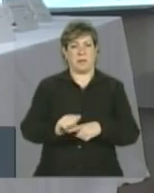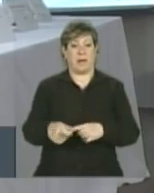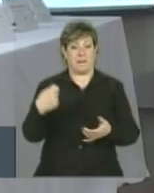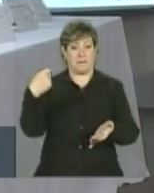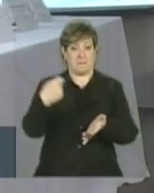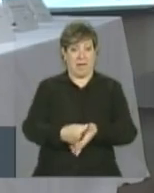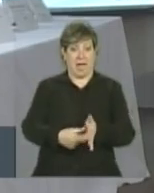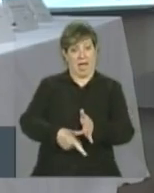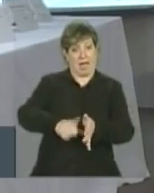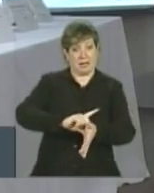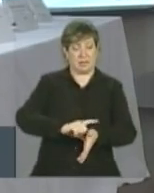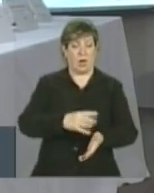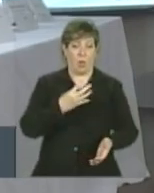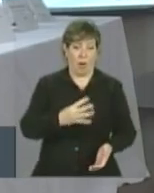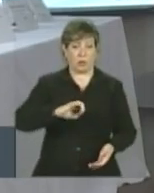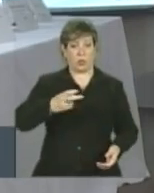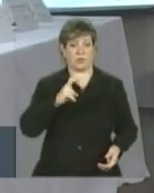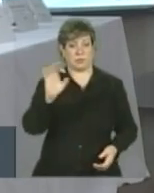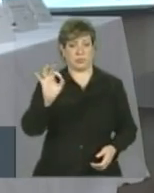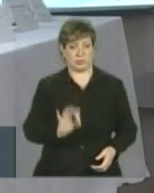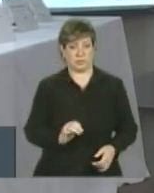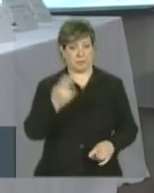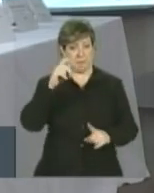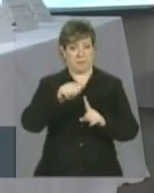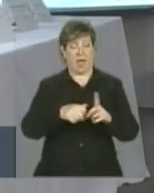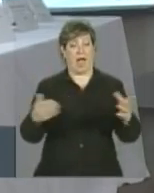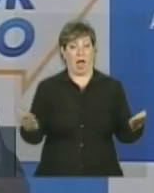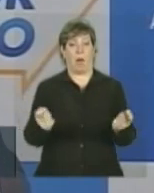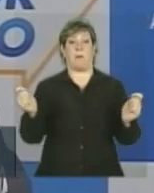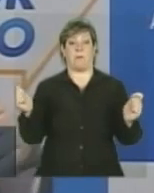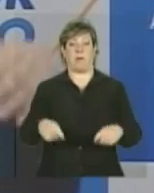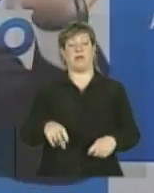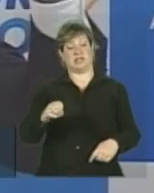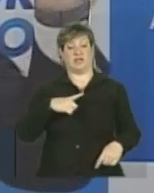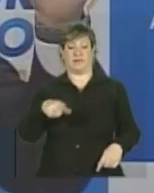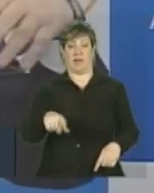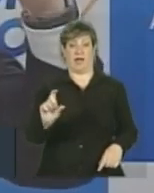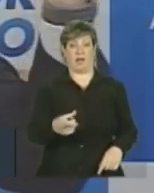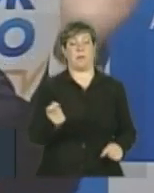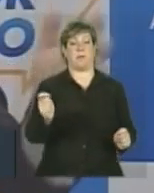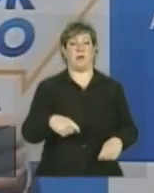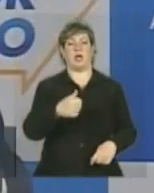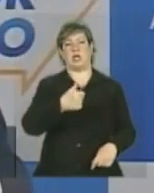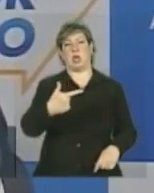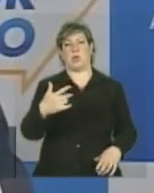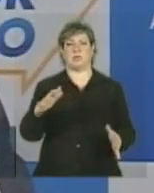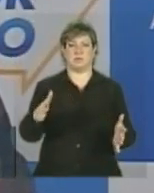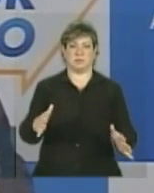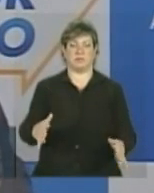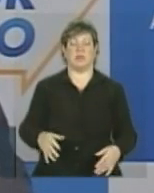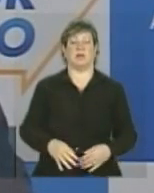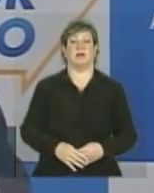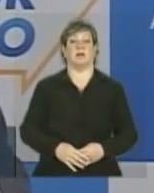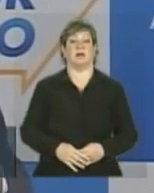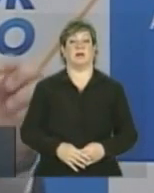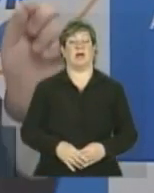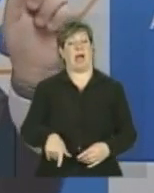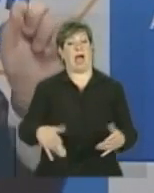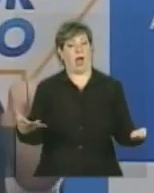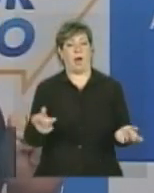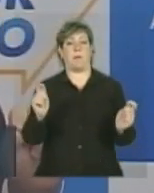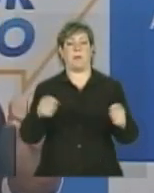antes 4%, 5% ao mês, e agora você vai poder, ou se você tiver no cartão, você pagaria 12%, alguma coisa desse tipo, e você